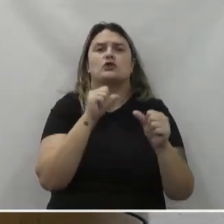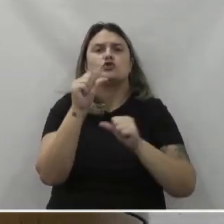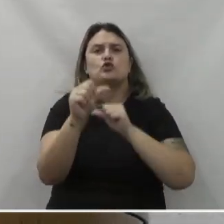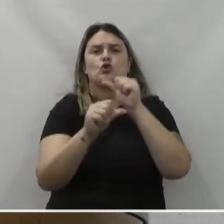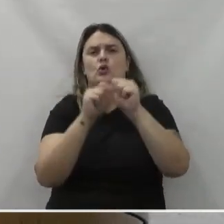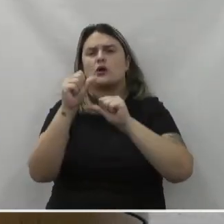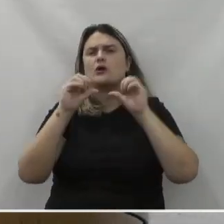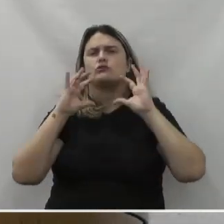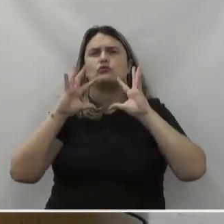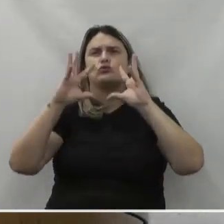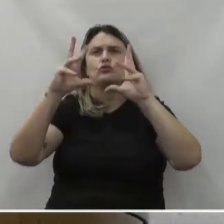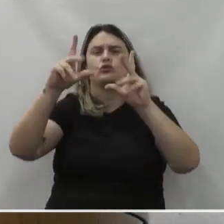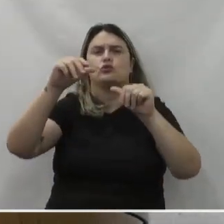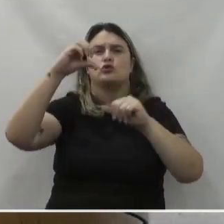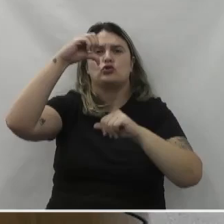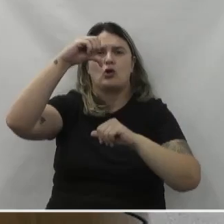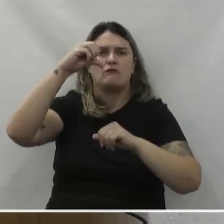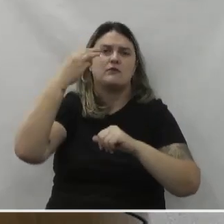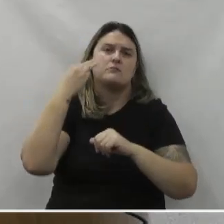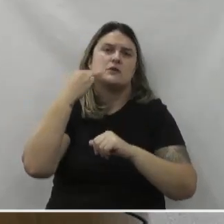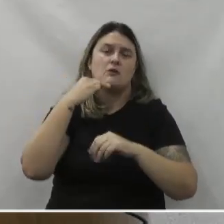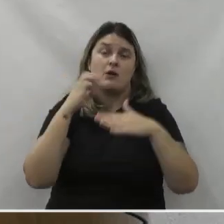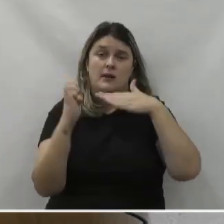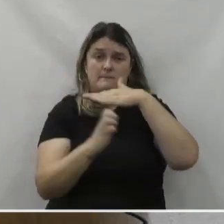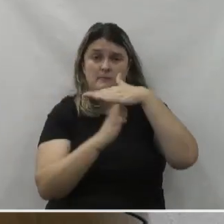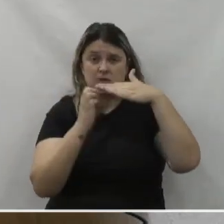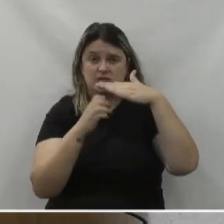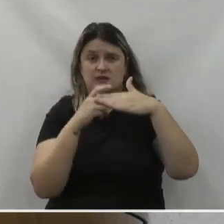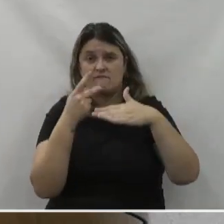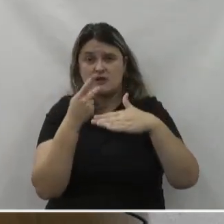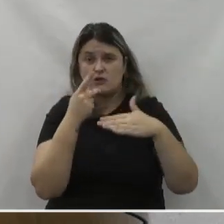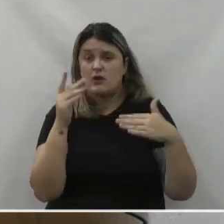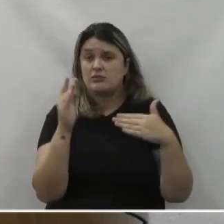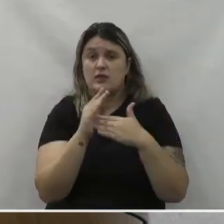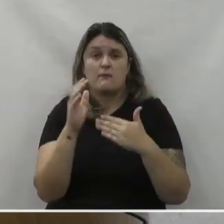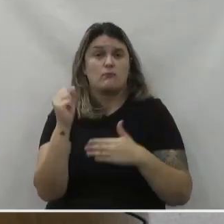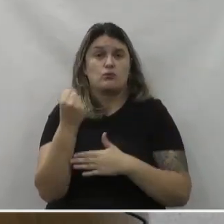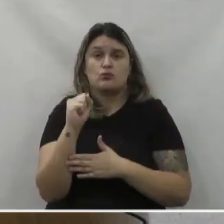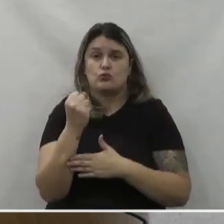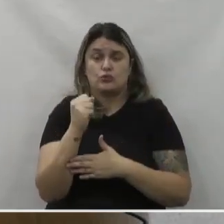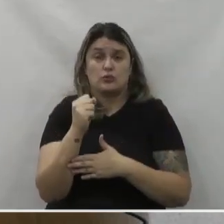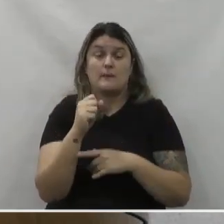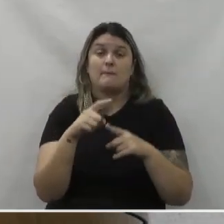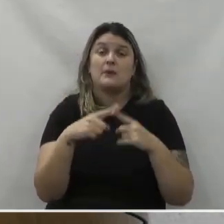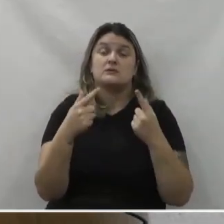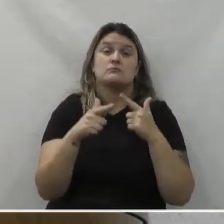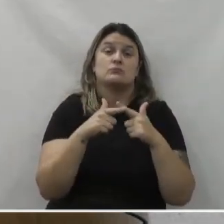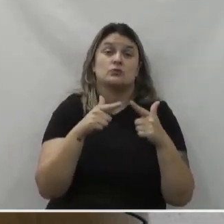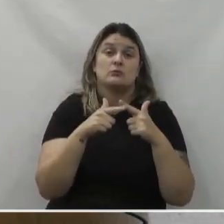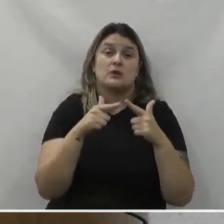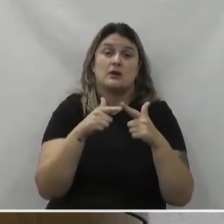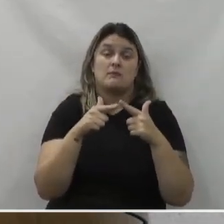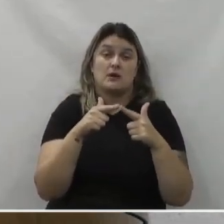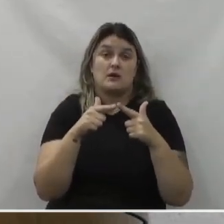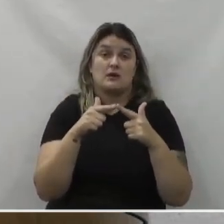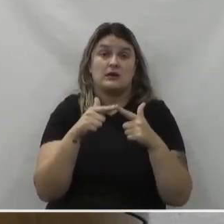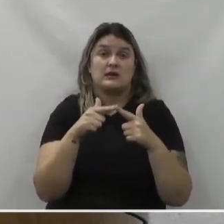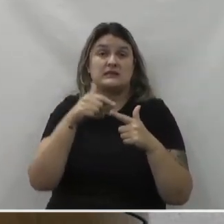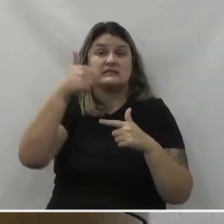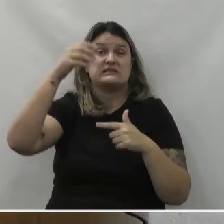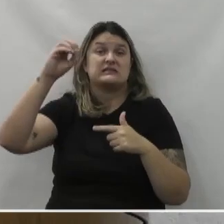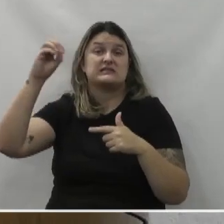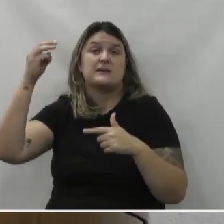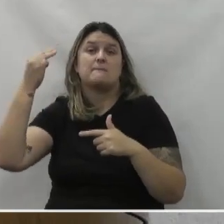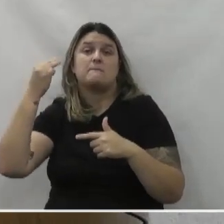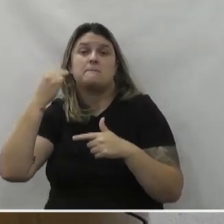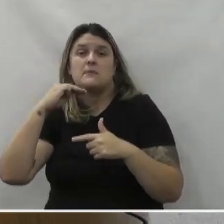as luminárias por 9. A empresa falou que trocaria até por 8. O problema é que esses outros 100